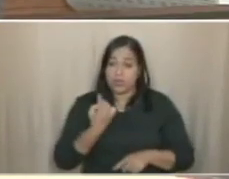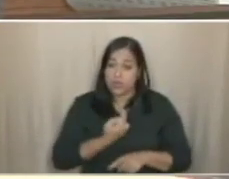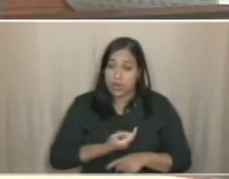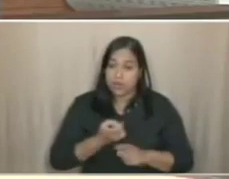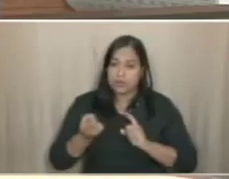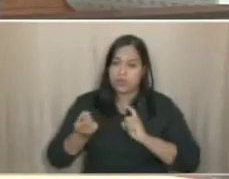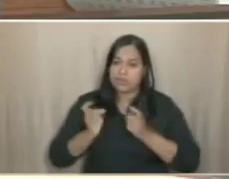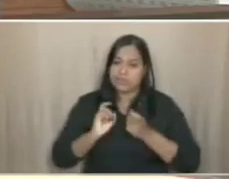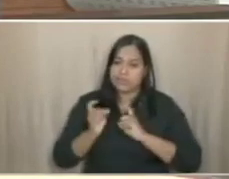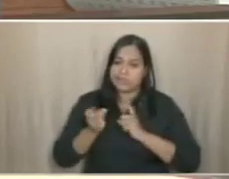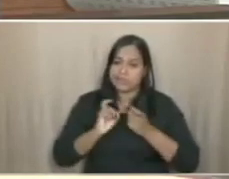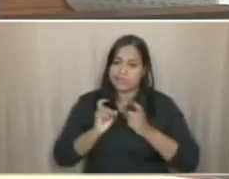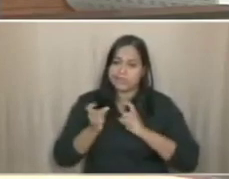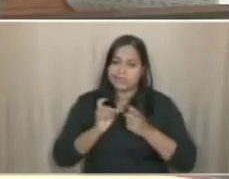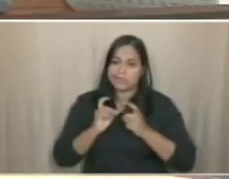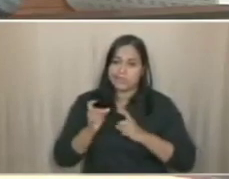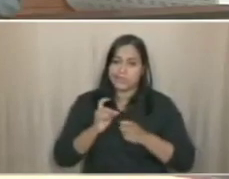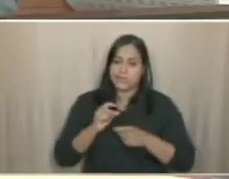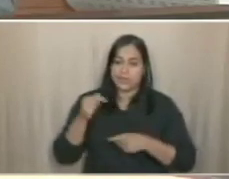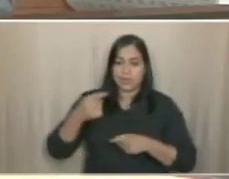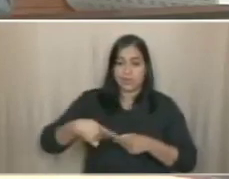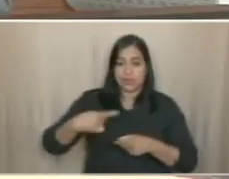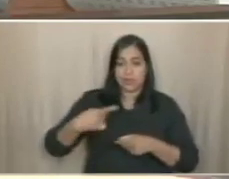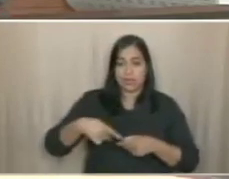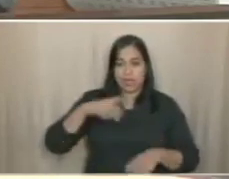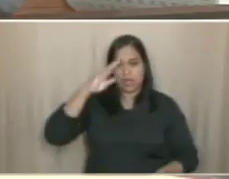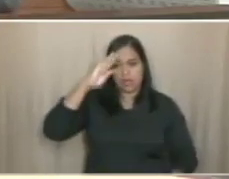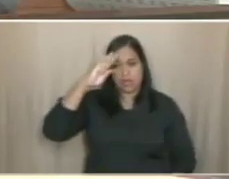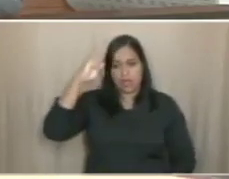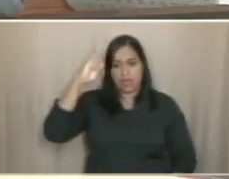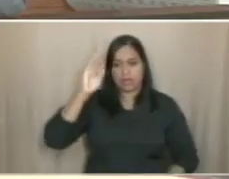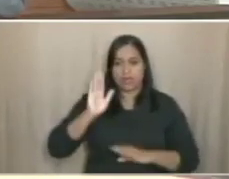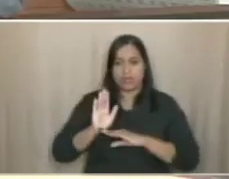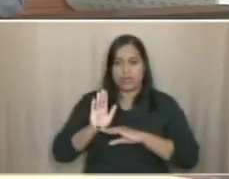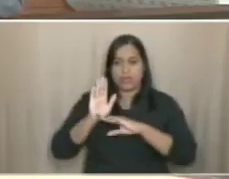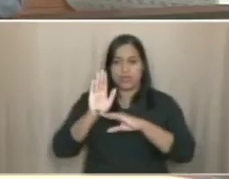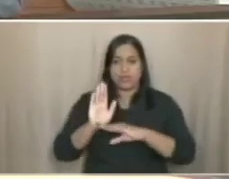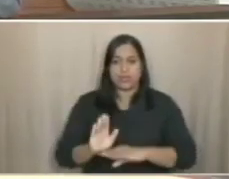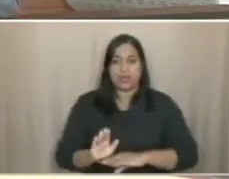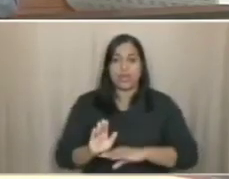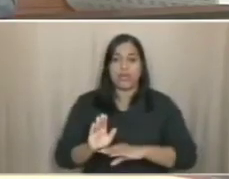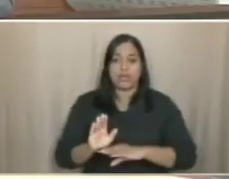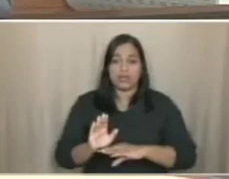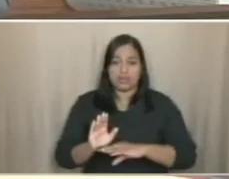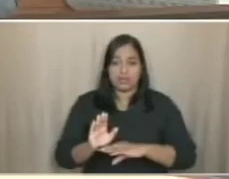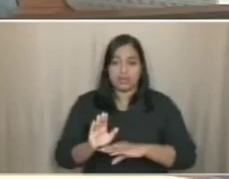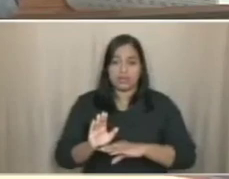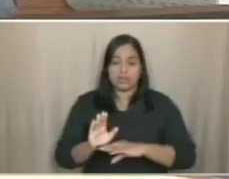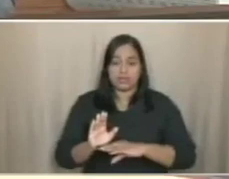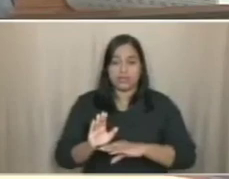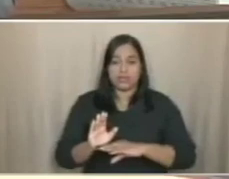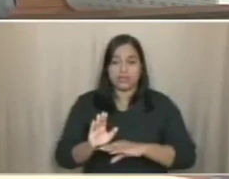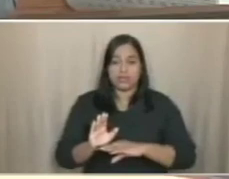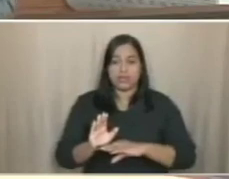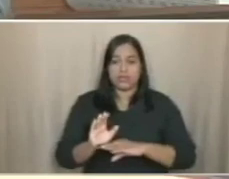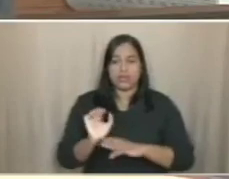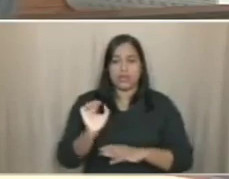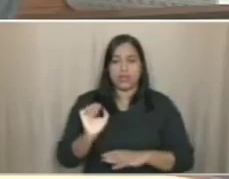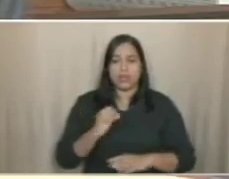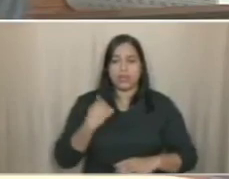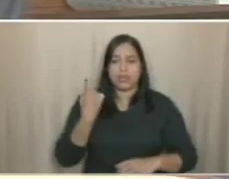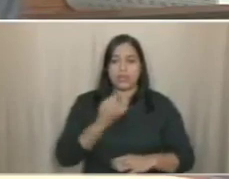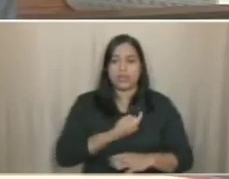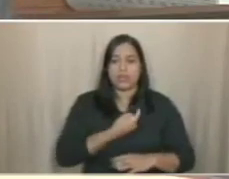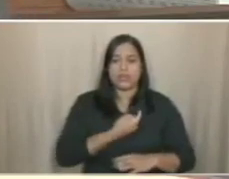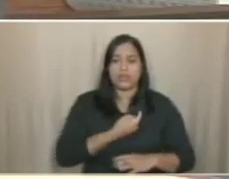estamos debatendo nessa nessa casa a guarda armada para ajudar nesses delitos e enfim o que é que